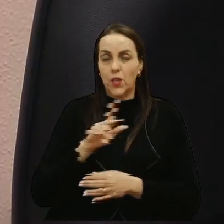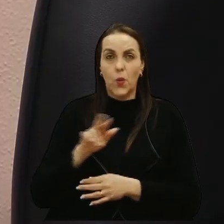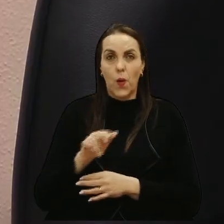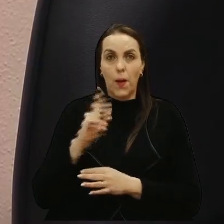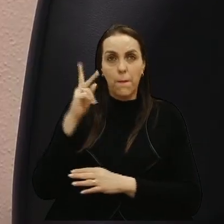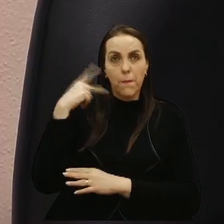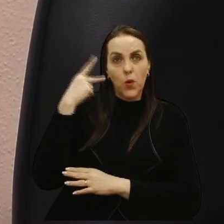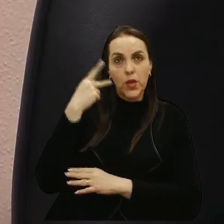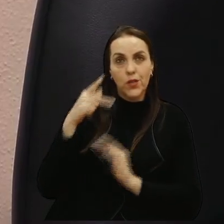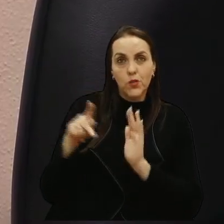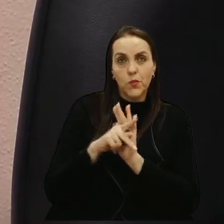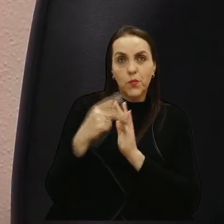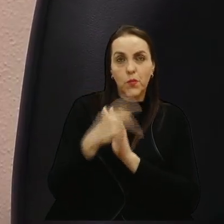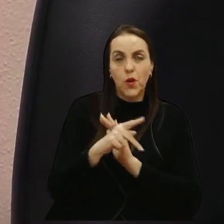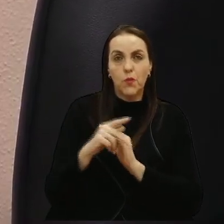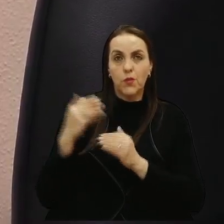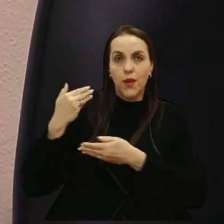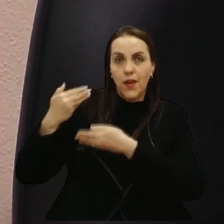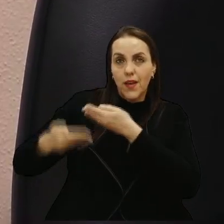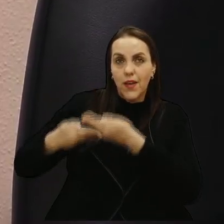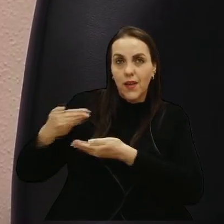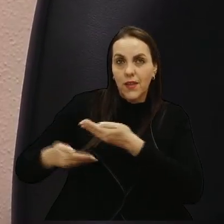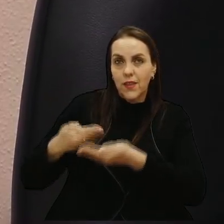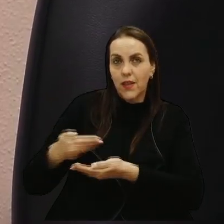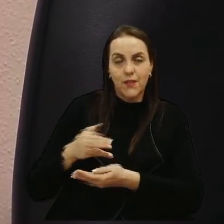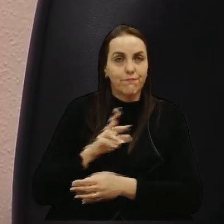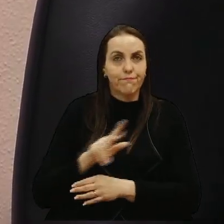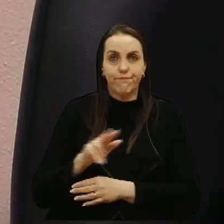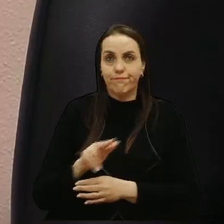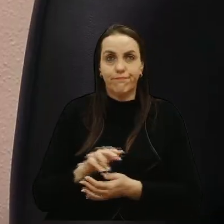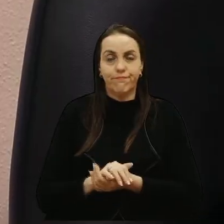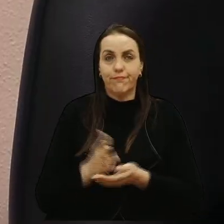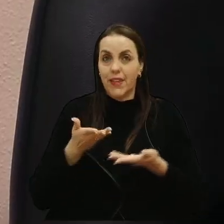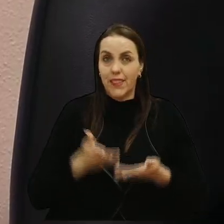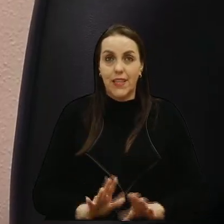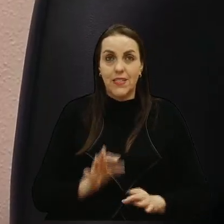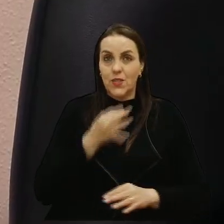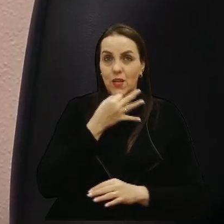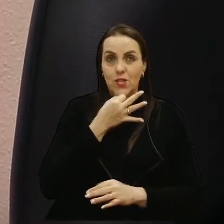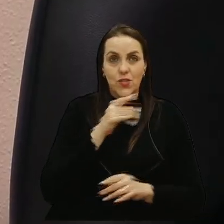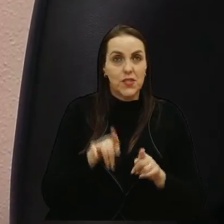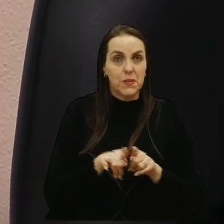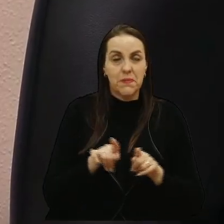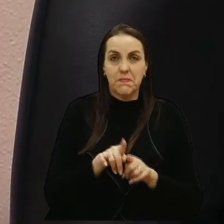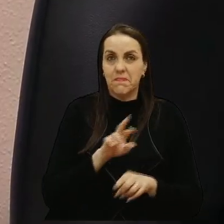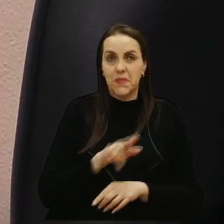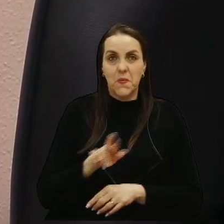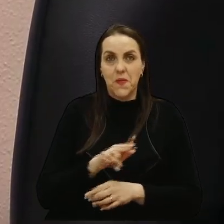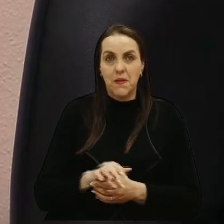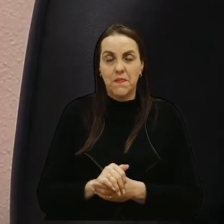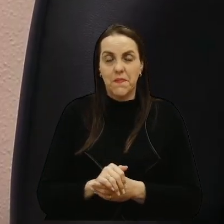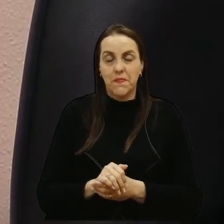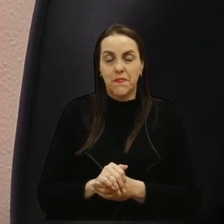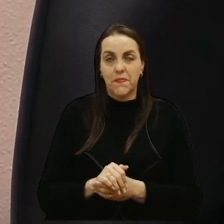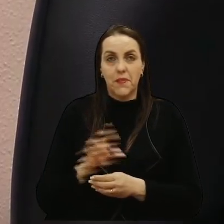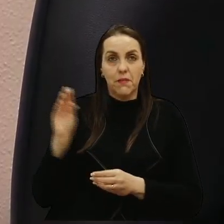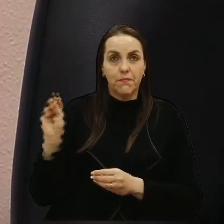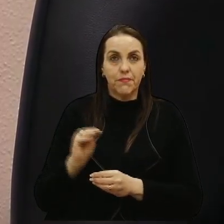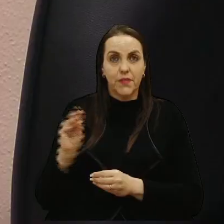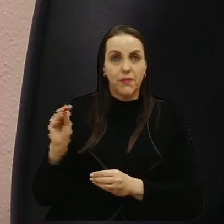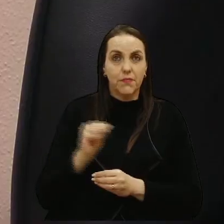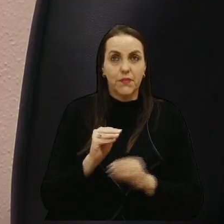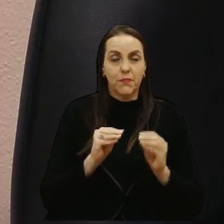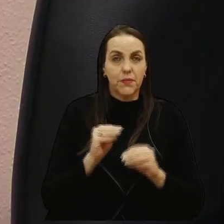políticos, que não somos herdeiros, que não somos, inclusive, nascidos em Caxias, ou seja, oriundos de segmentos